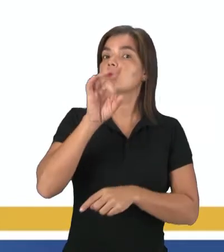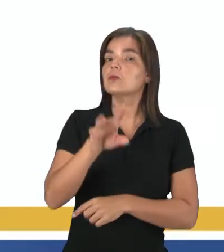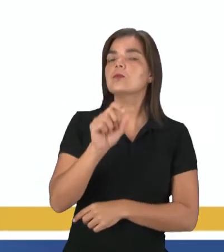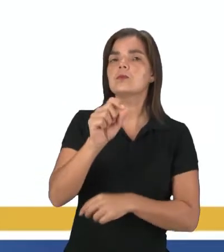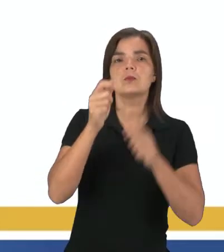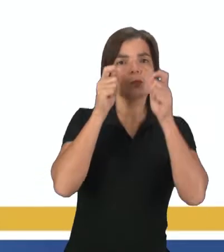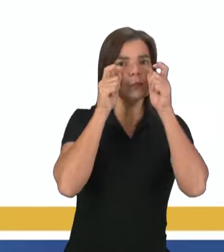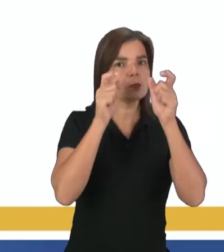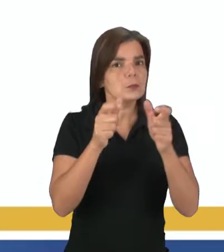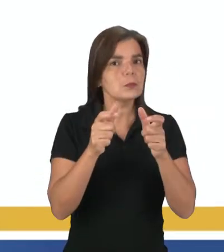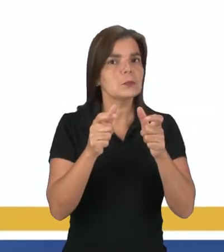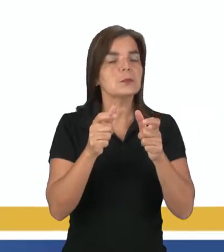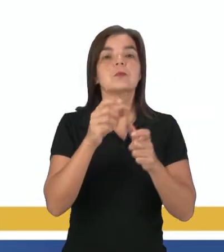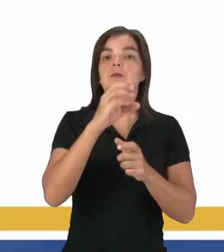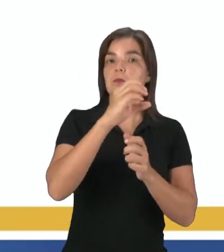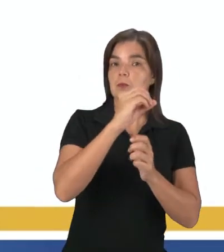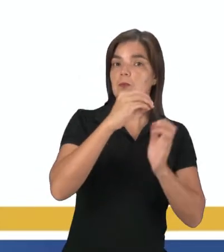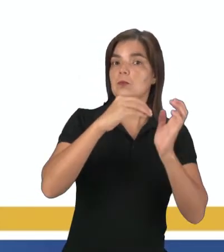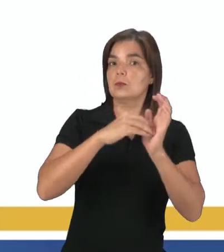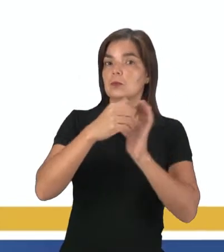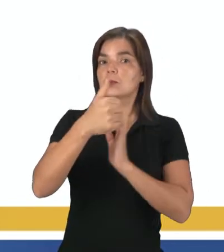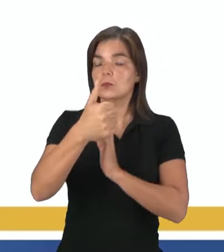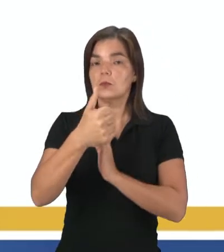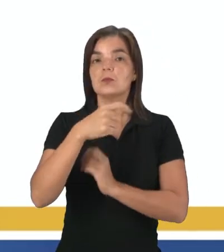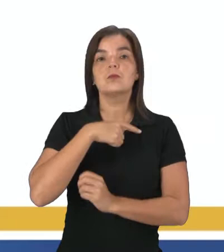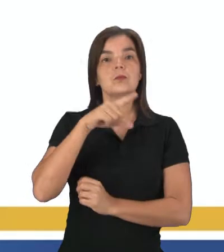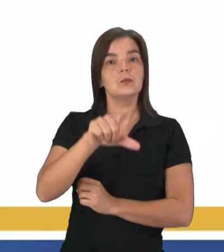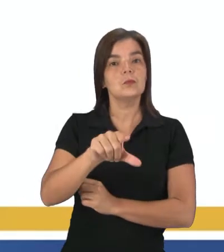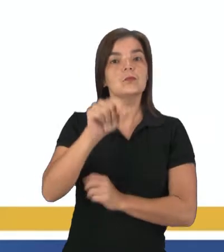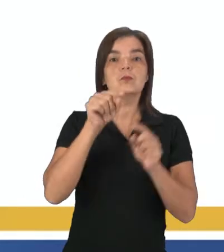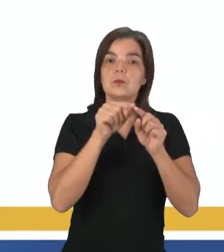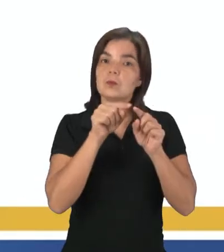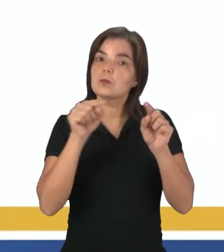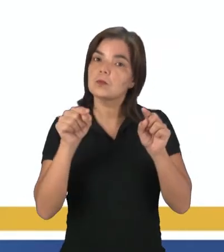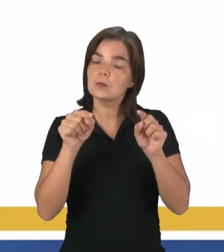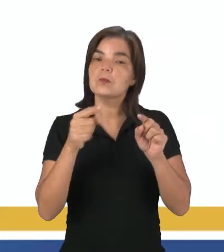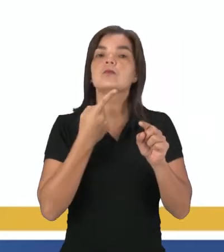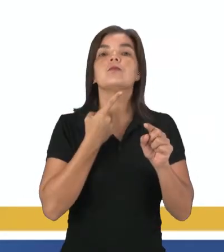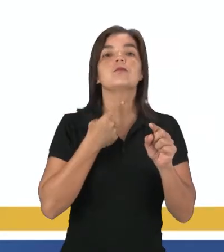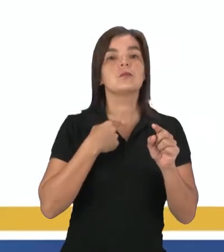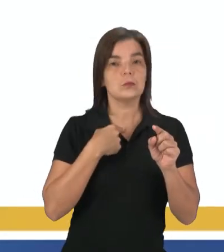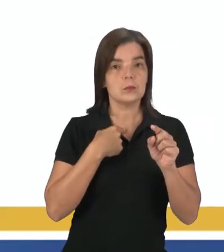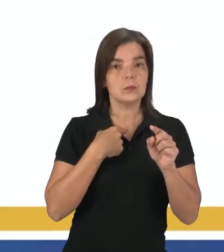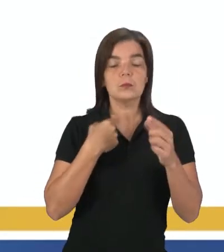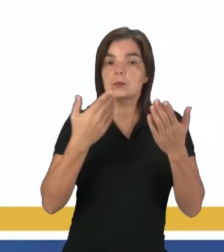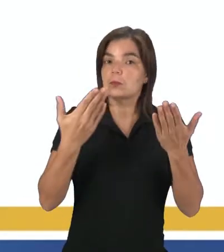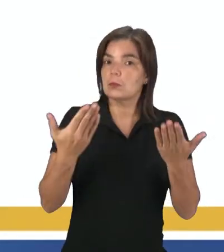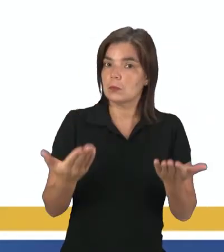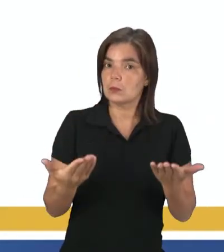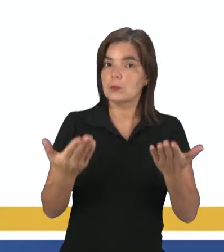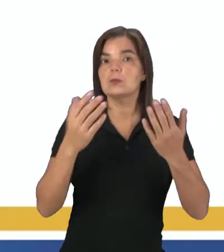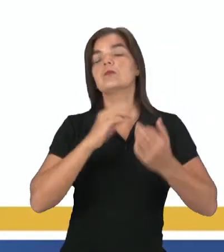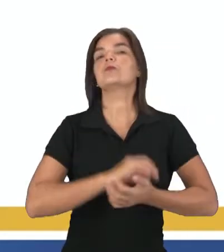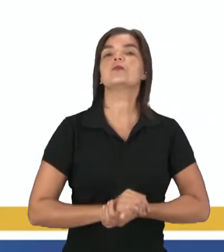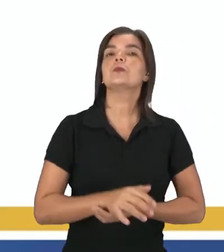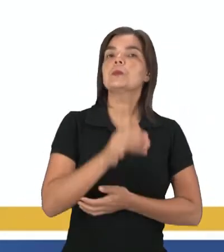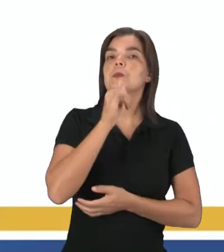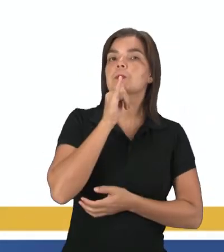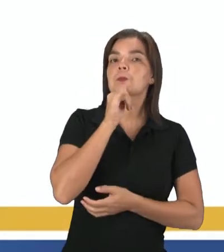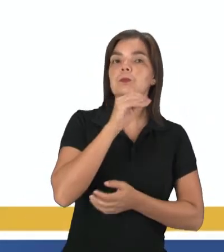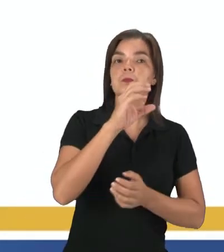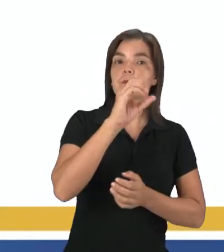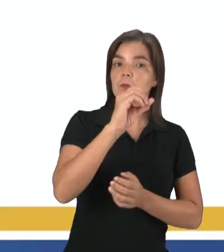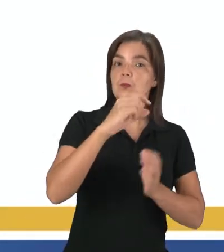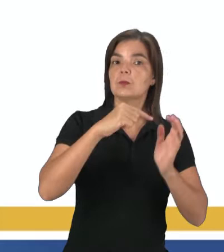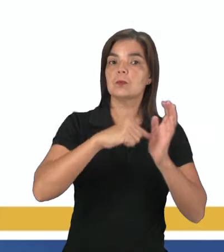que, atenção, do 0 até 1, eu escolho a distância que eu assim desejar. Entretanto, por exemplo, do 1